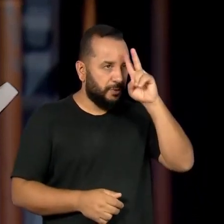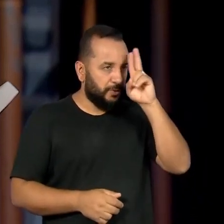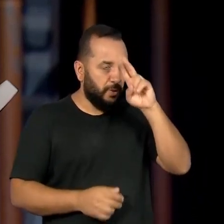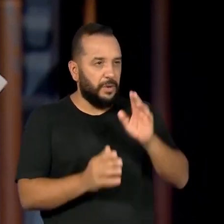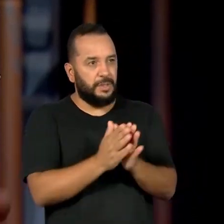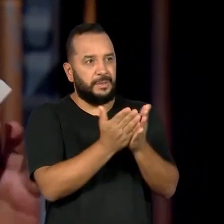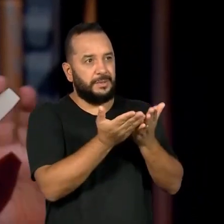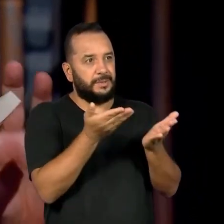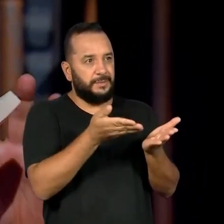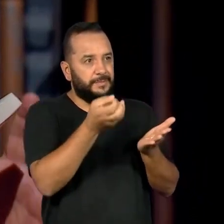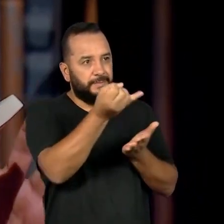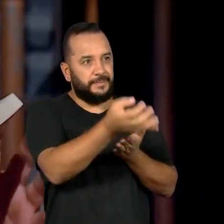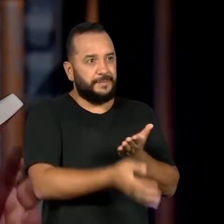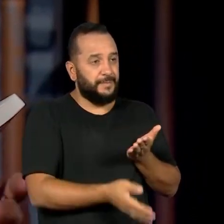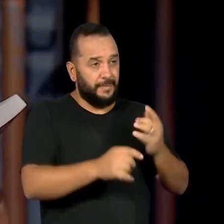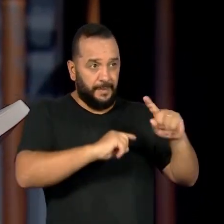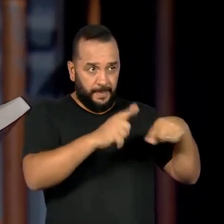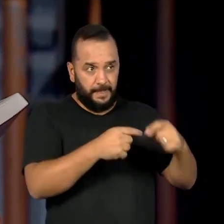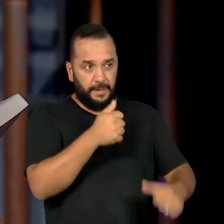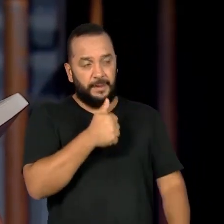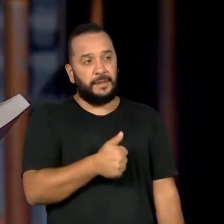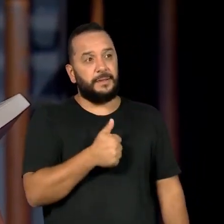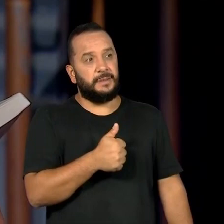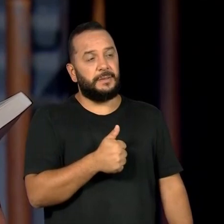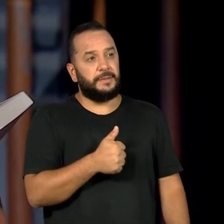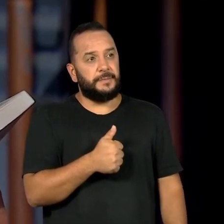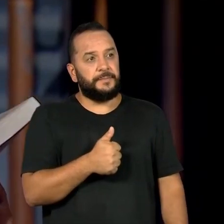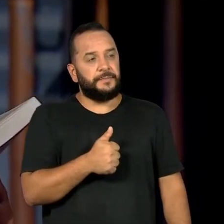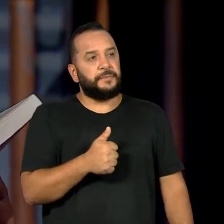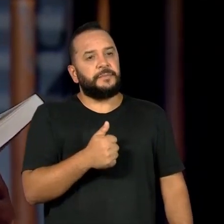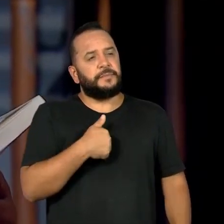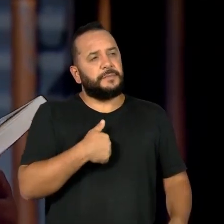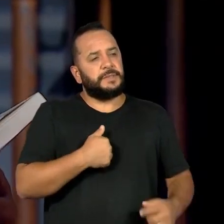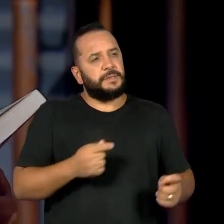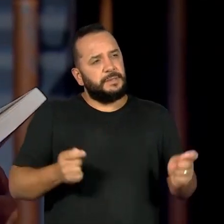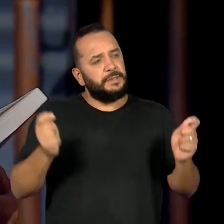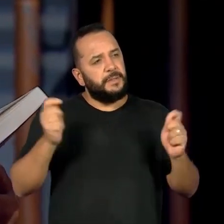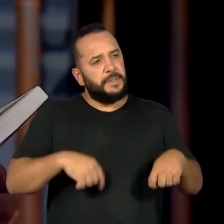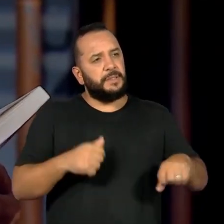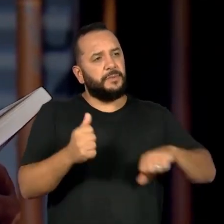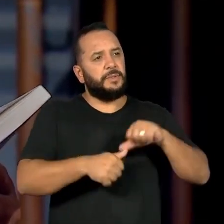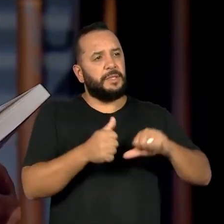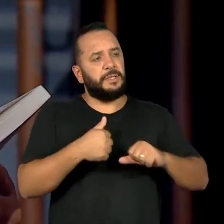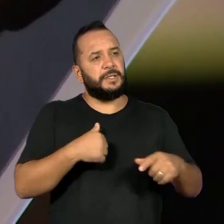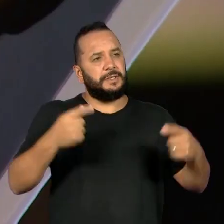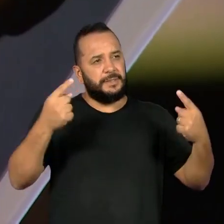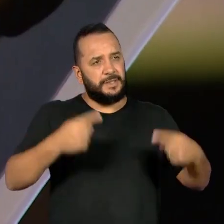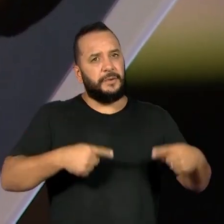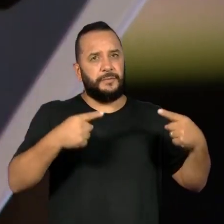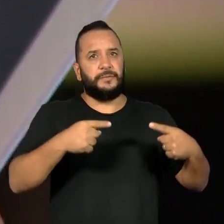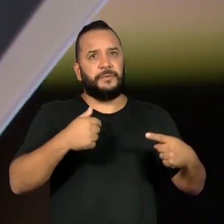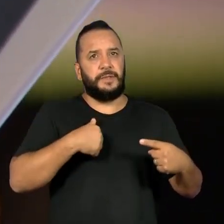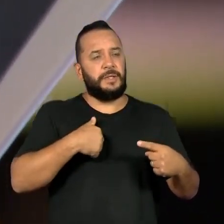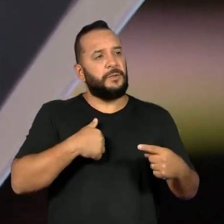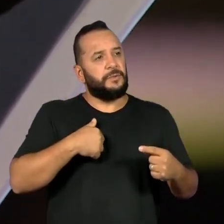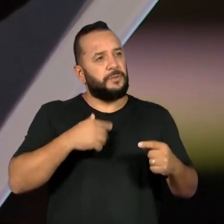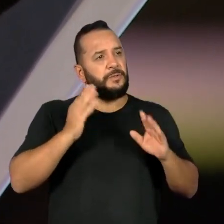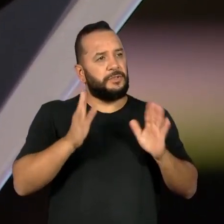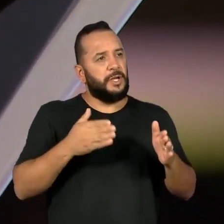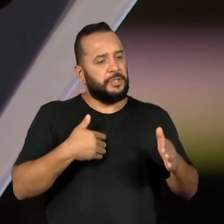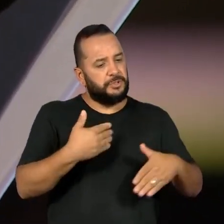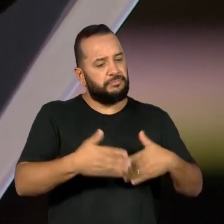nós vamos falar dele daqui a pouco o potencial da mudança o desafio de Navegar pelas incertezas